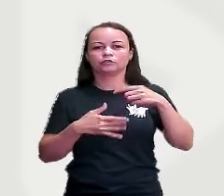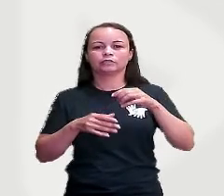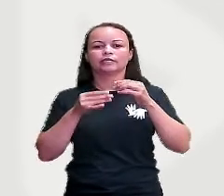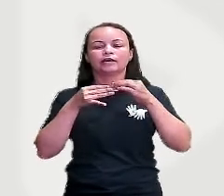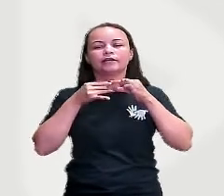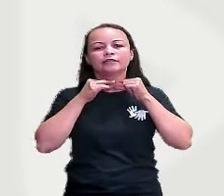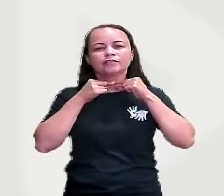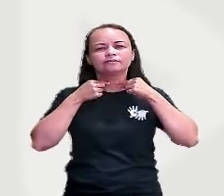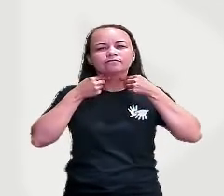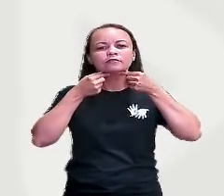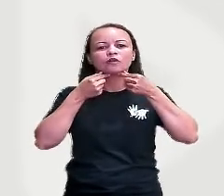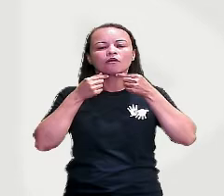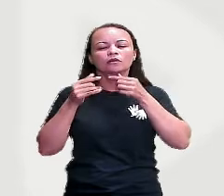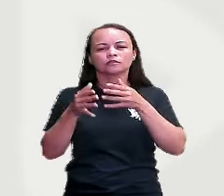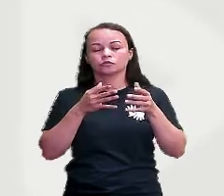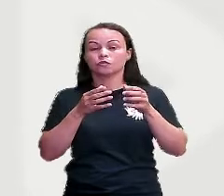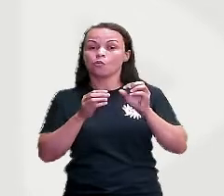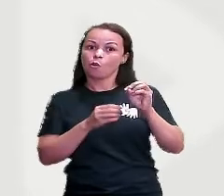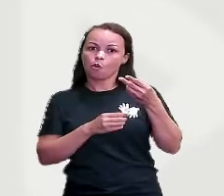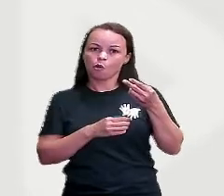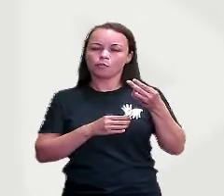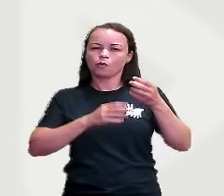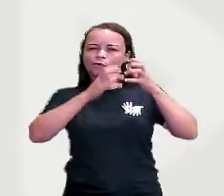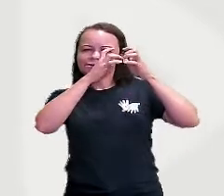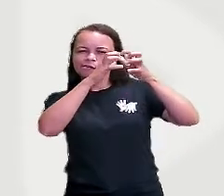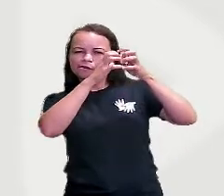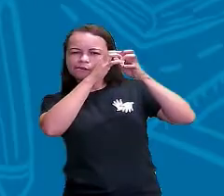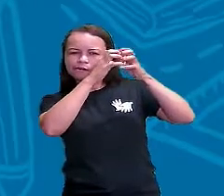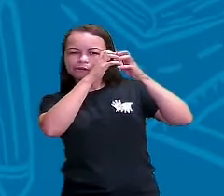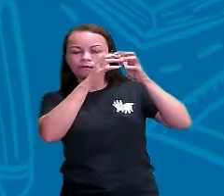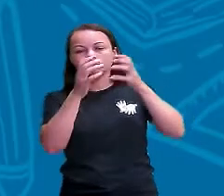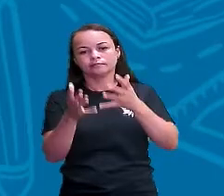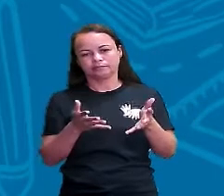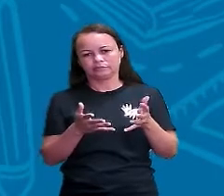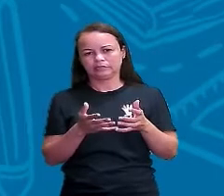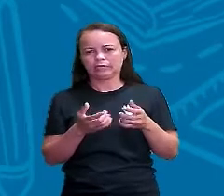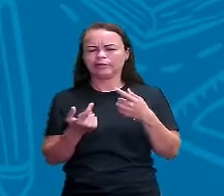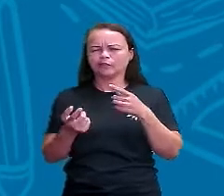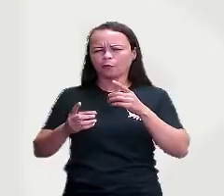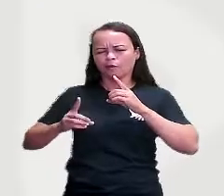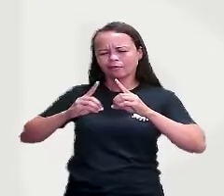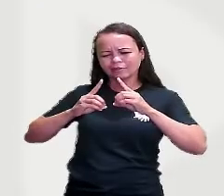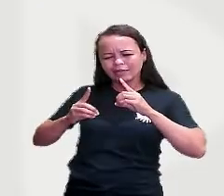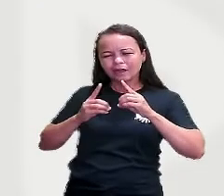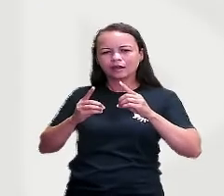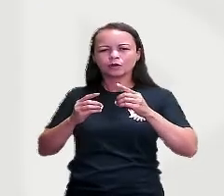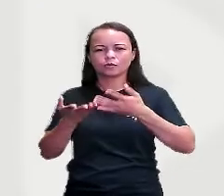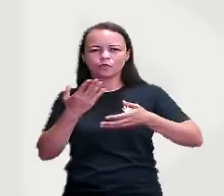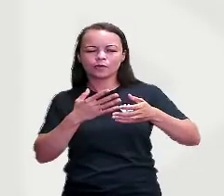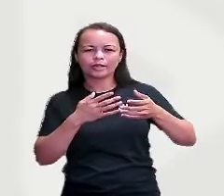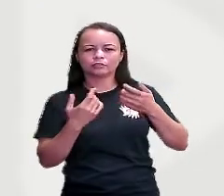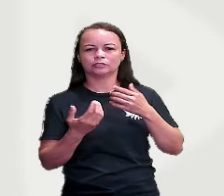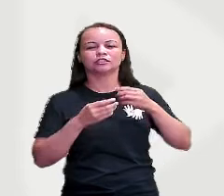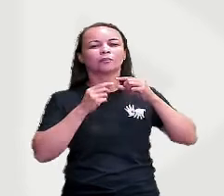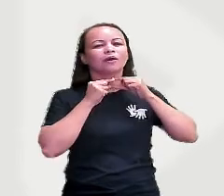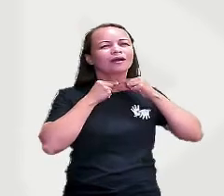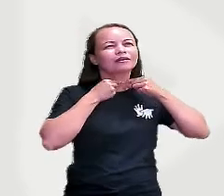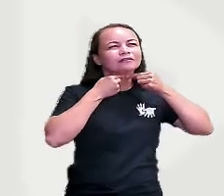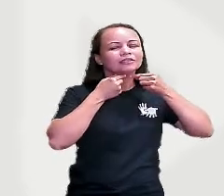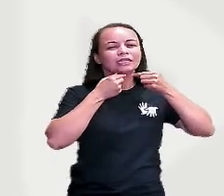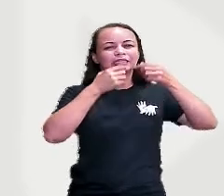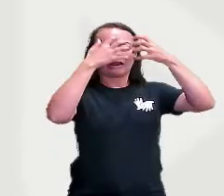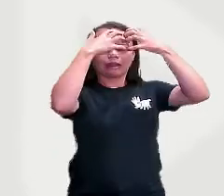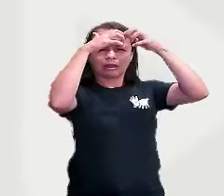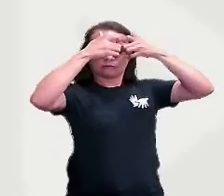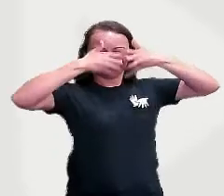endócrino ou por neurônios. Então a gente percebe nitidamente que há um diálogo entre o sistema endócrino e o sistema